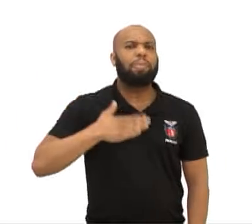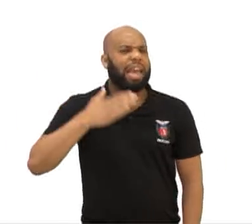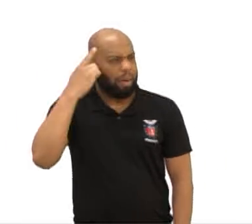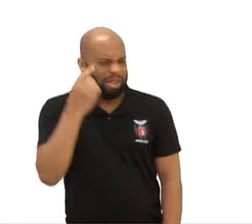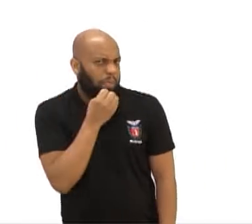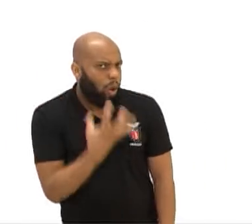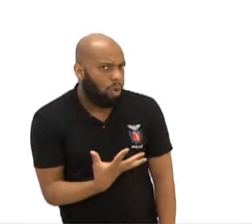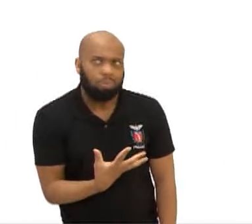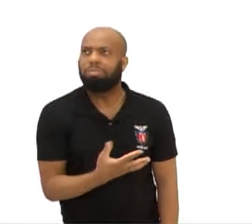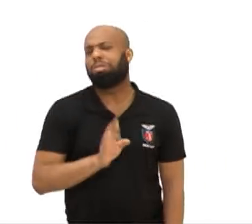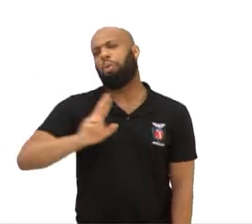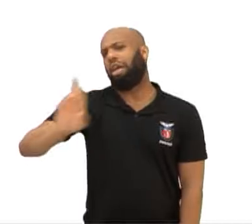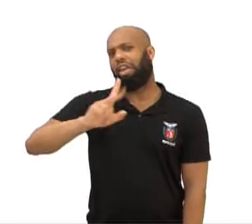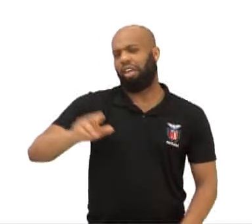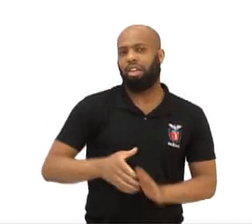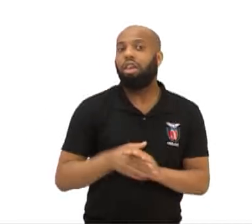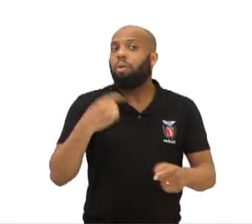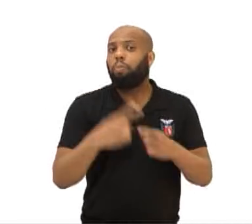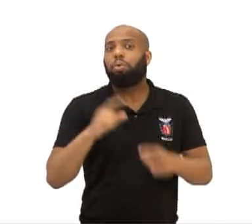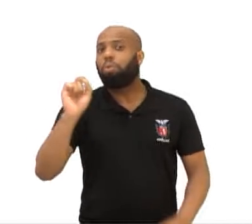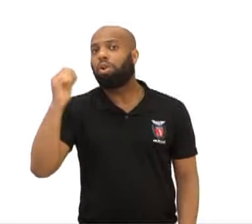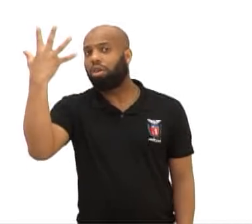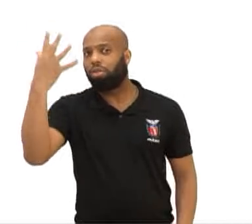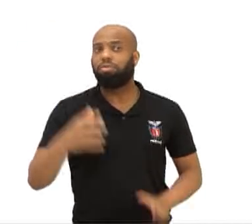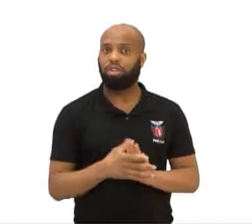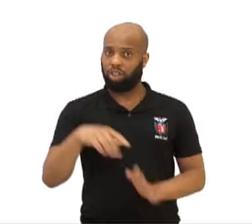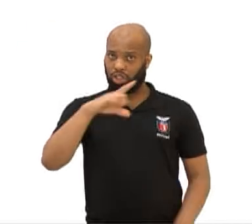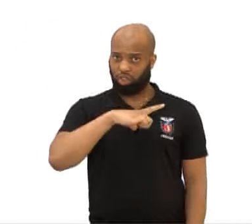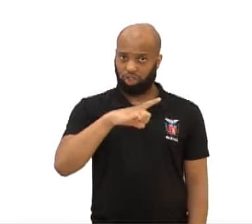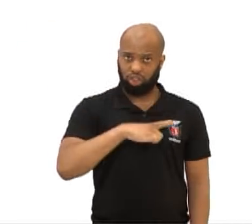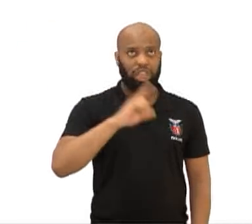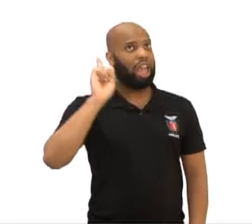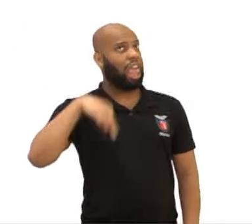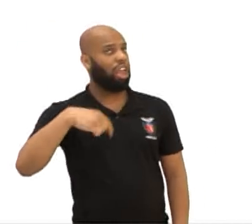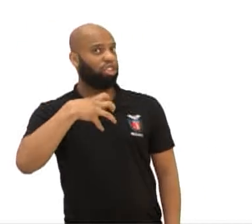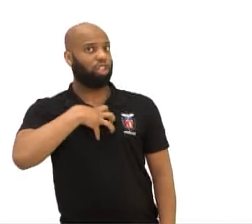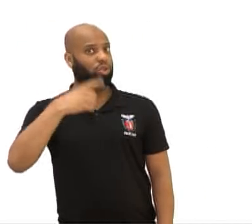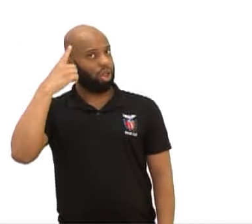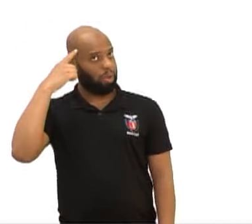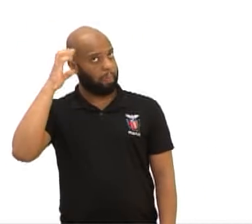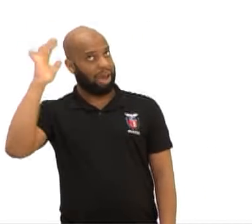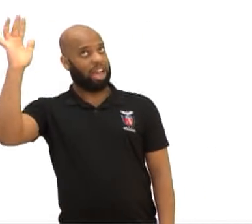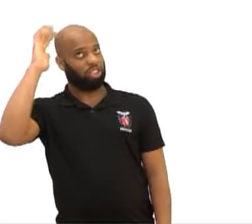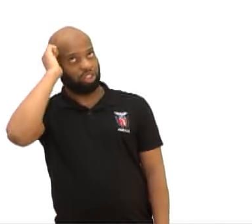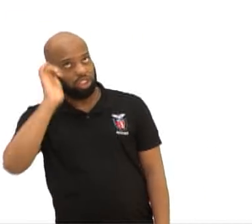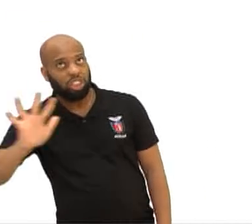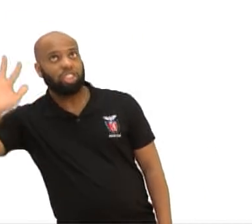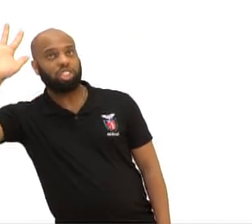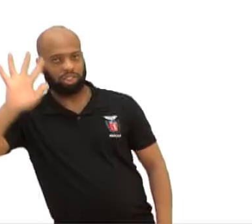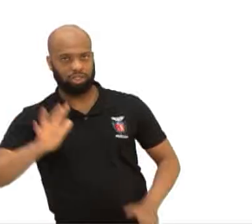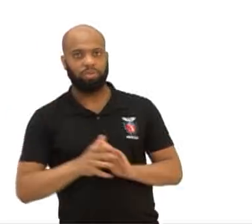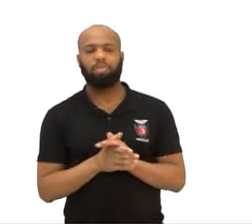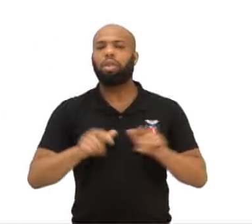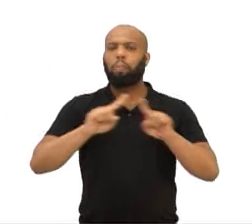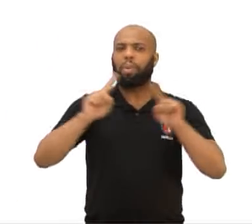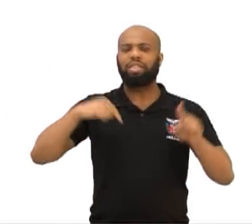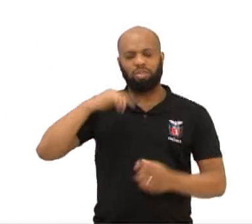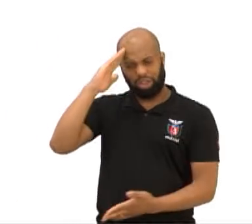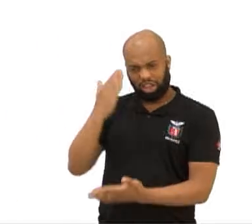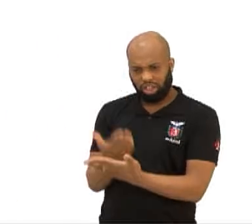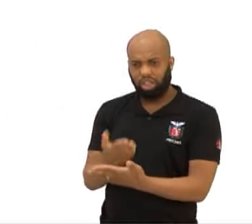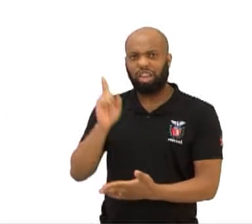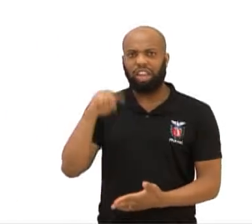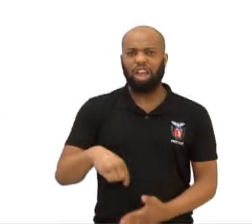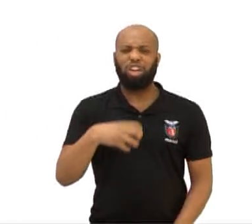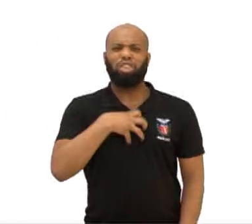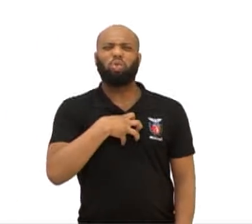boa. Não, era, tanto quanto posso imaginar, bastante ordinária. Creio que se tornou uma